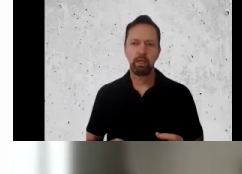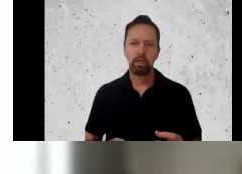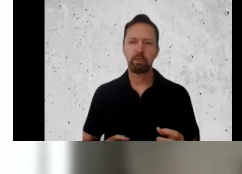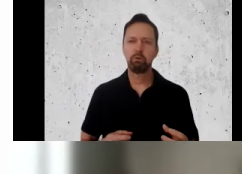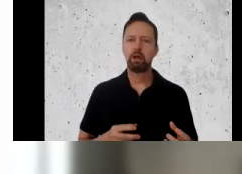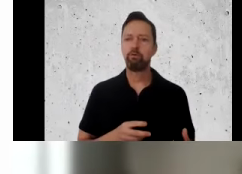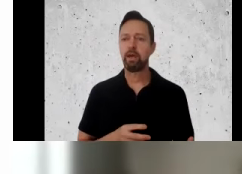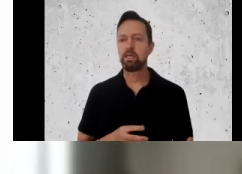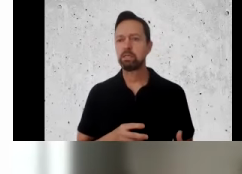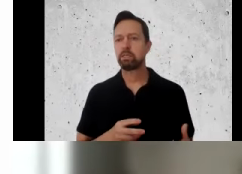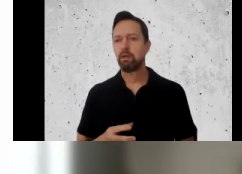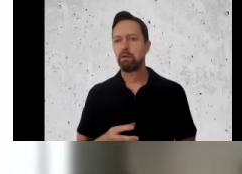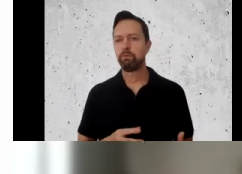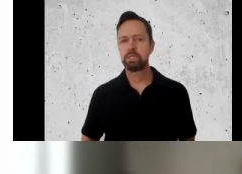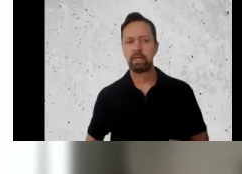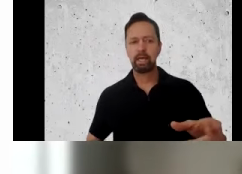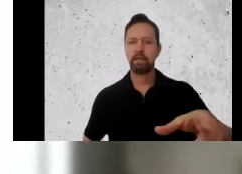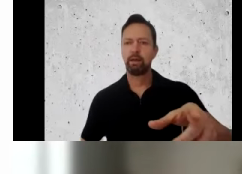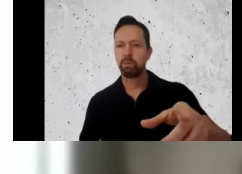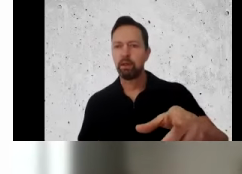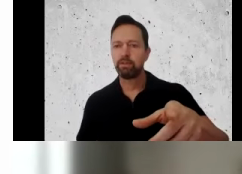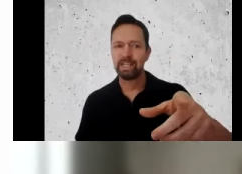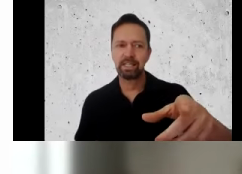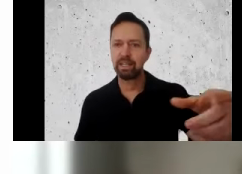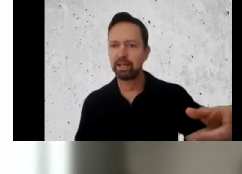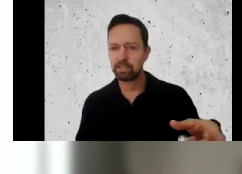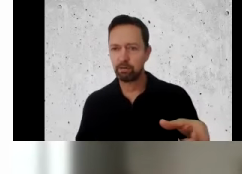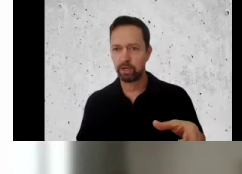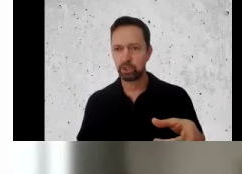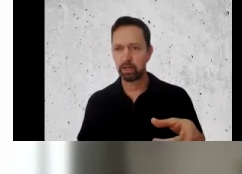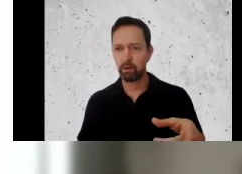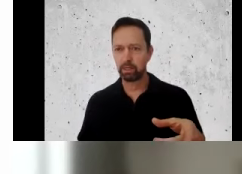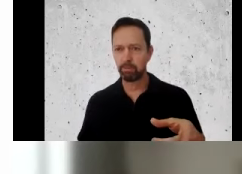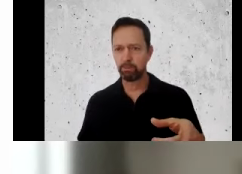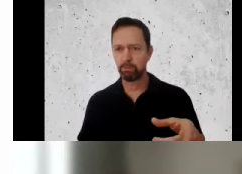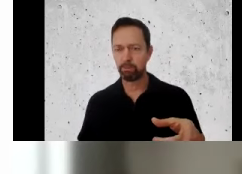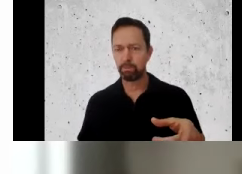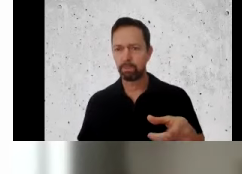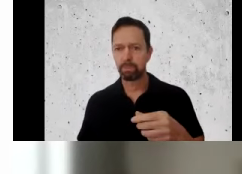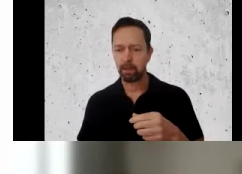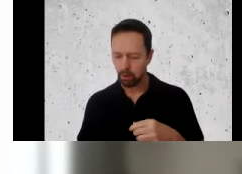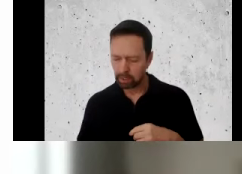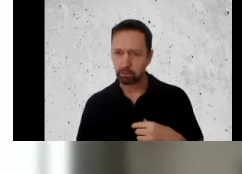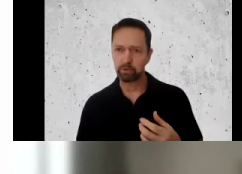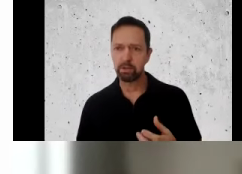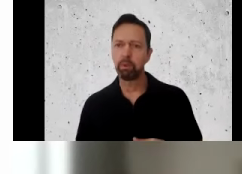gostoso, então talvez você queira fazer essa integração vertical aí. Claro que você